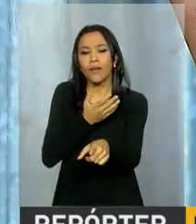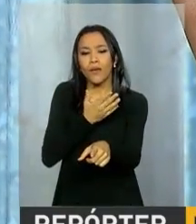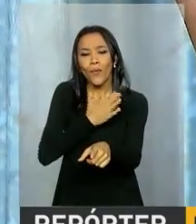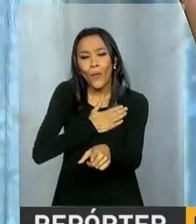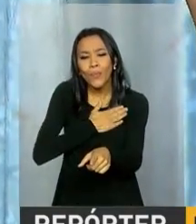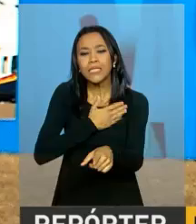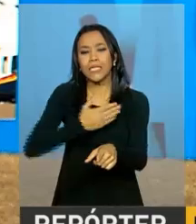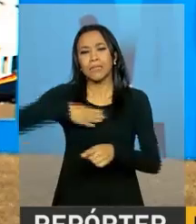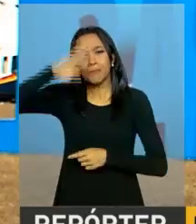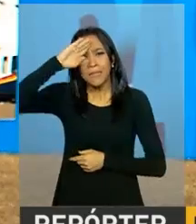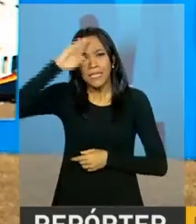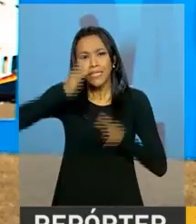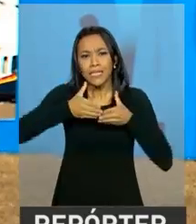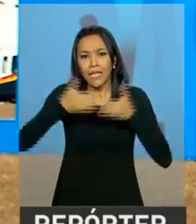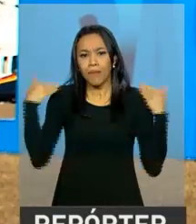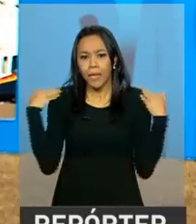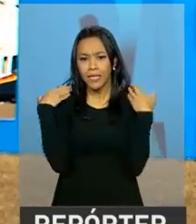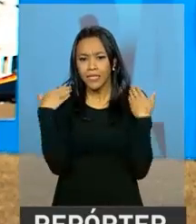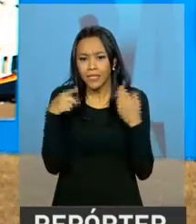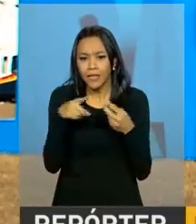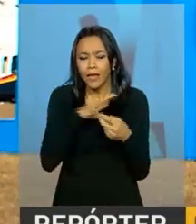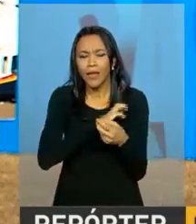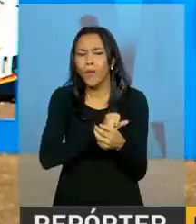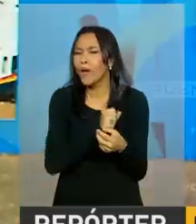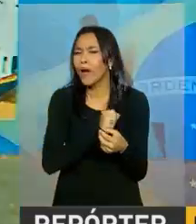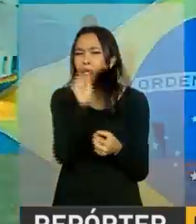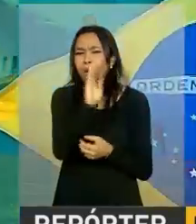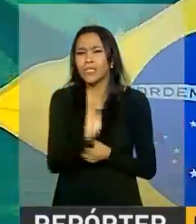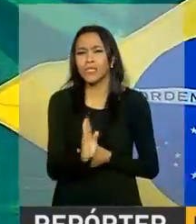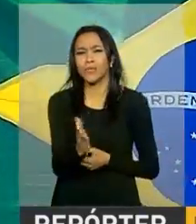da Marinha. Eu amo o Brasil!